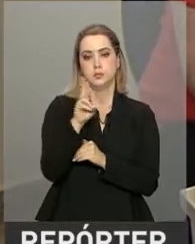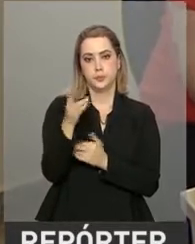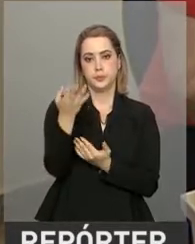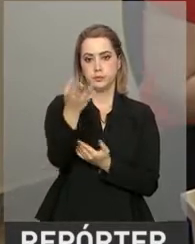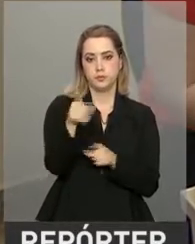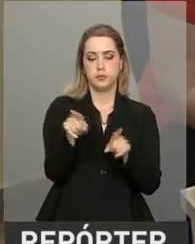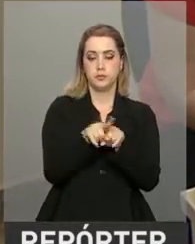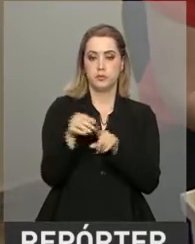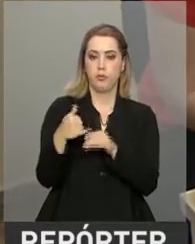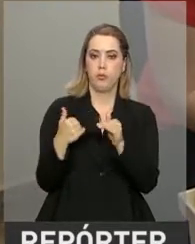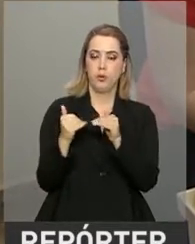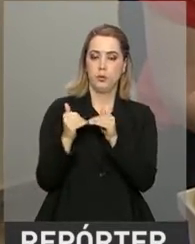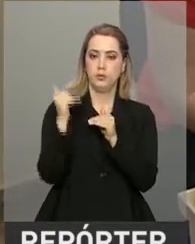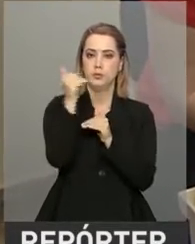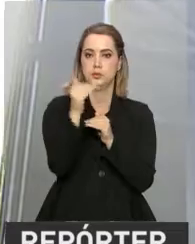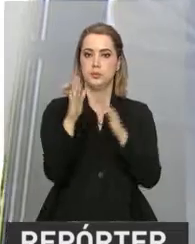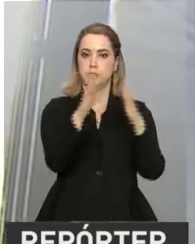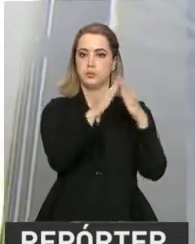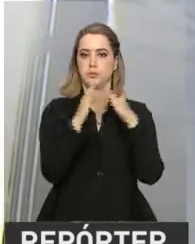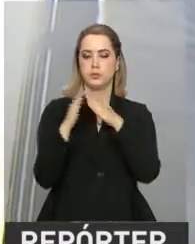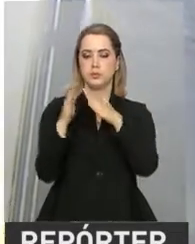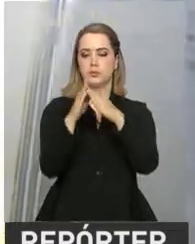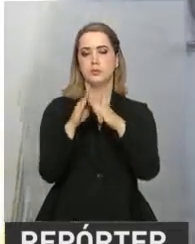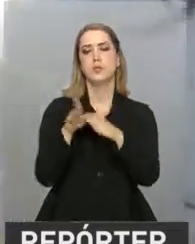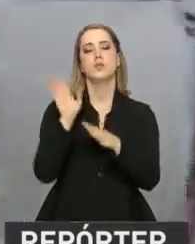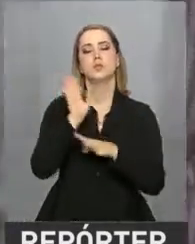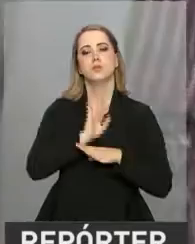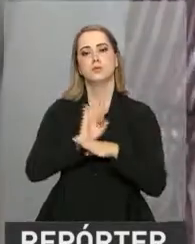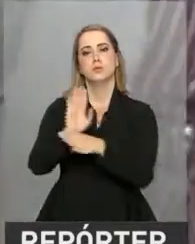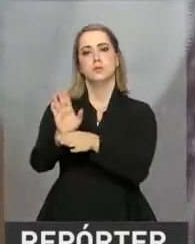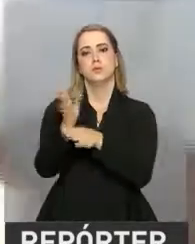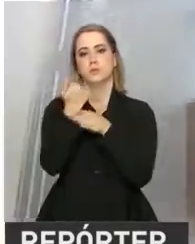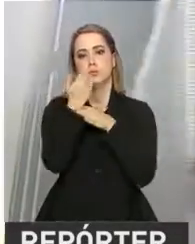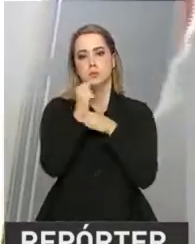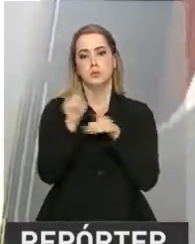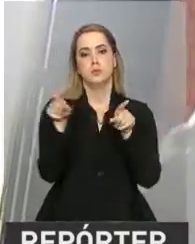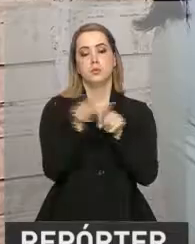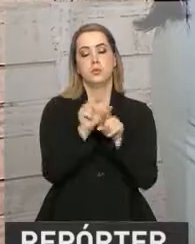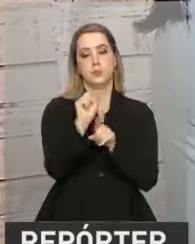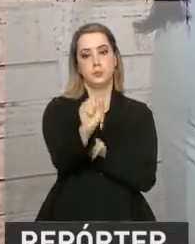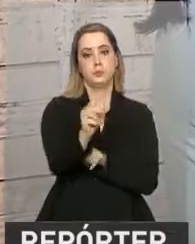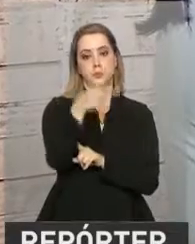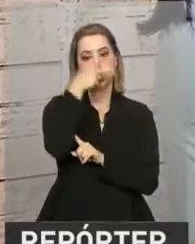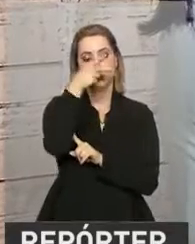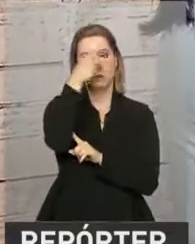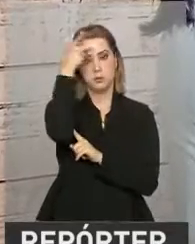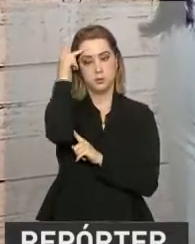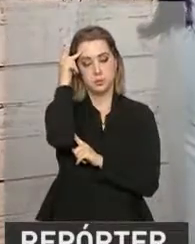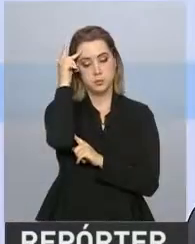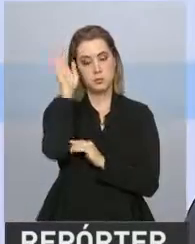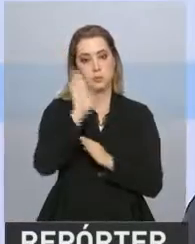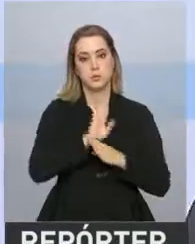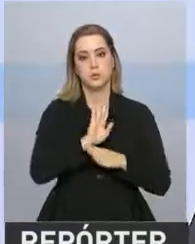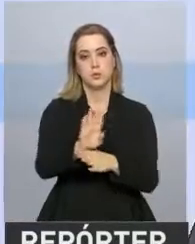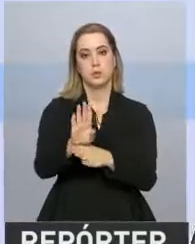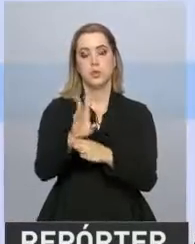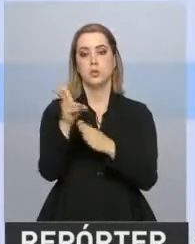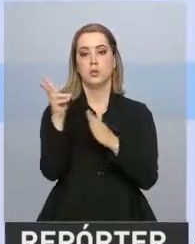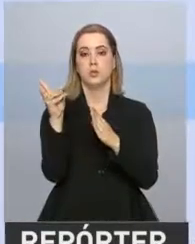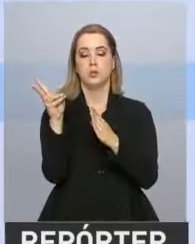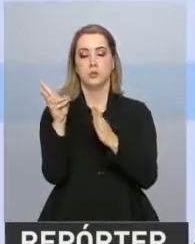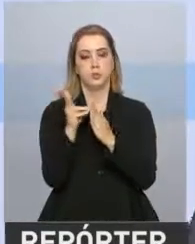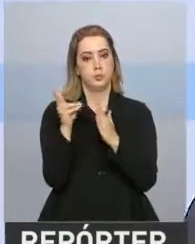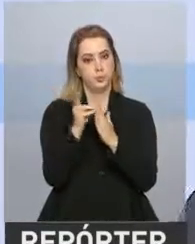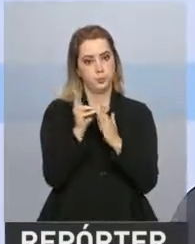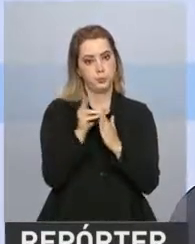foram reajustados o auxílio moradia e alimentação para os médicos que atendem nos distritos indígenas. Nos primeiros 3 anos